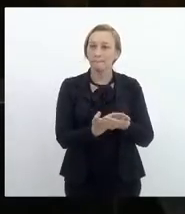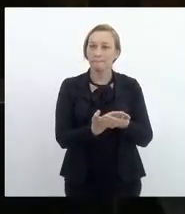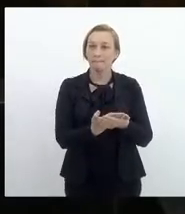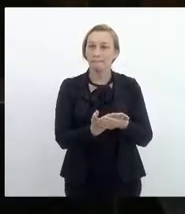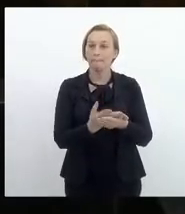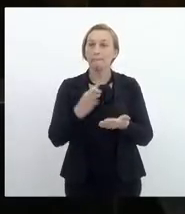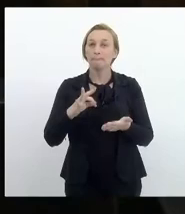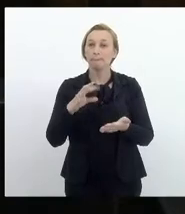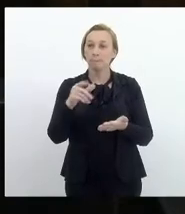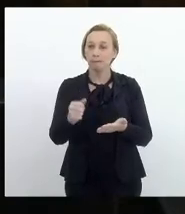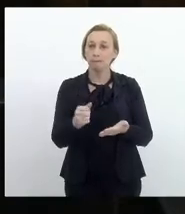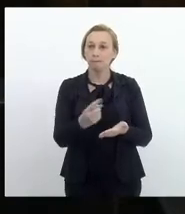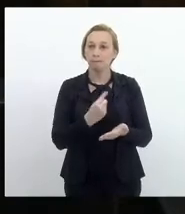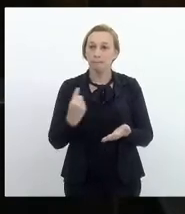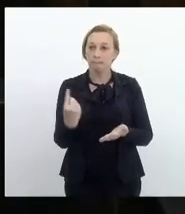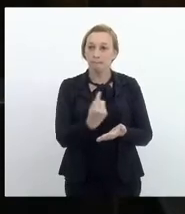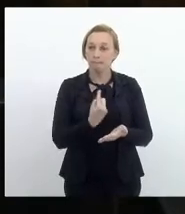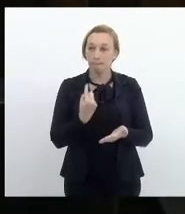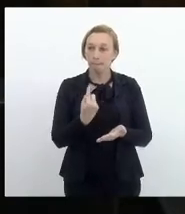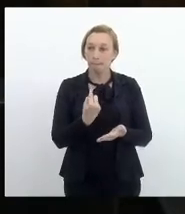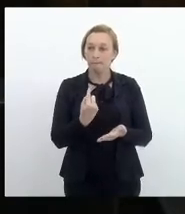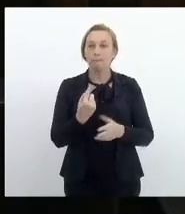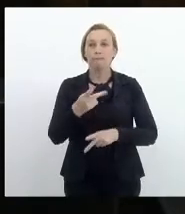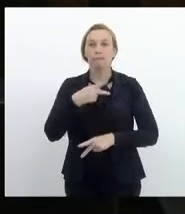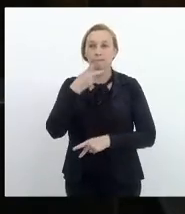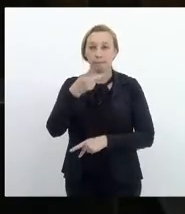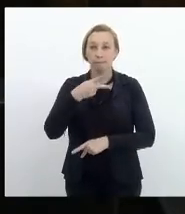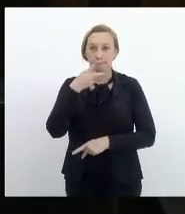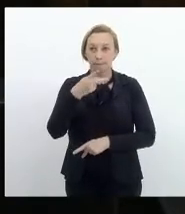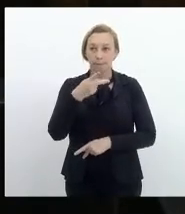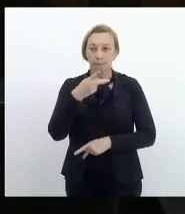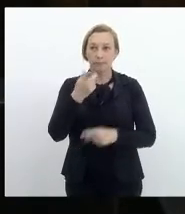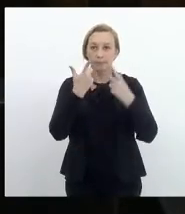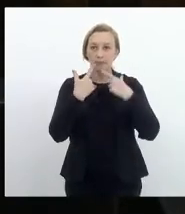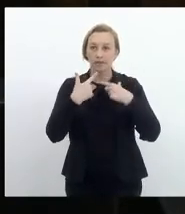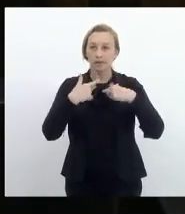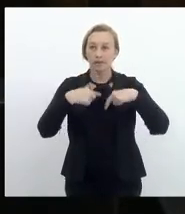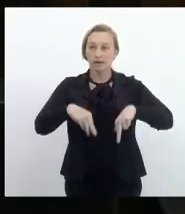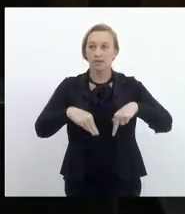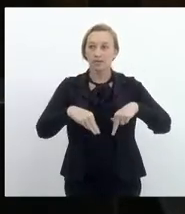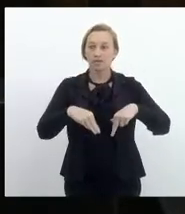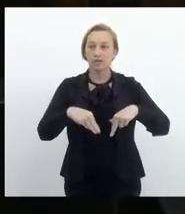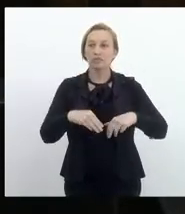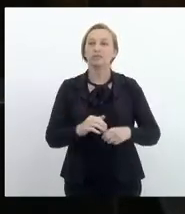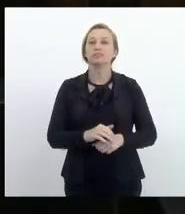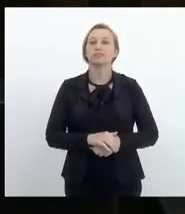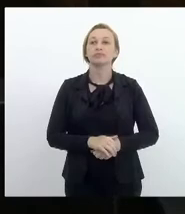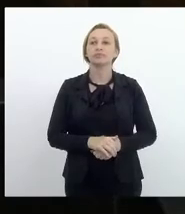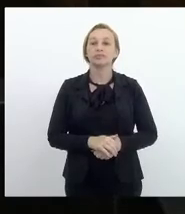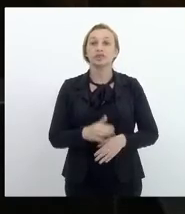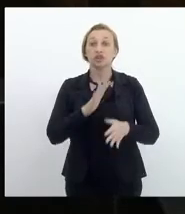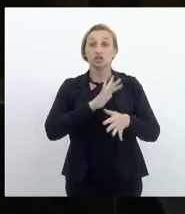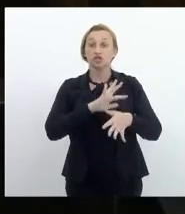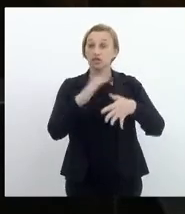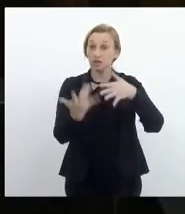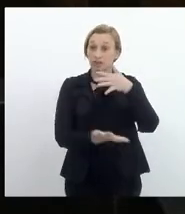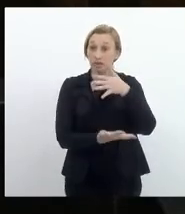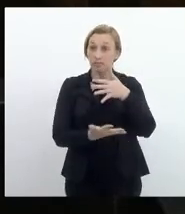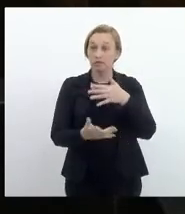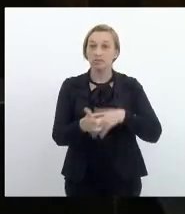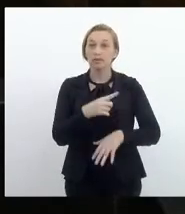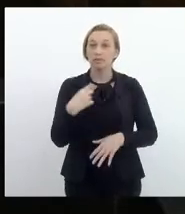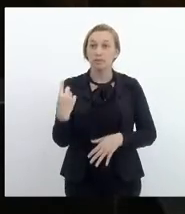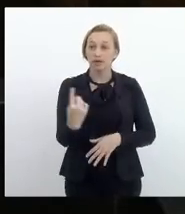tudo que nós estamos aqui falando para linguagem de libra para que